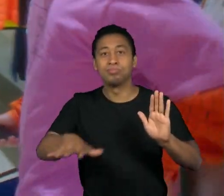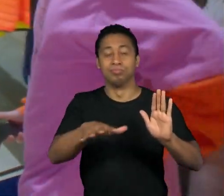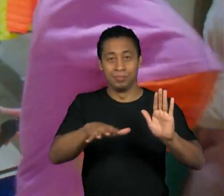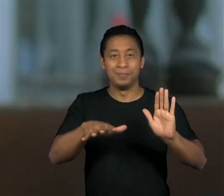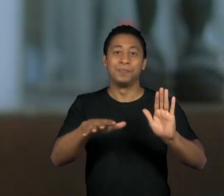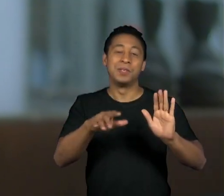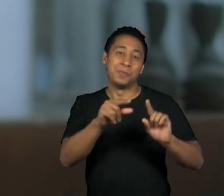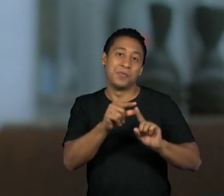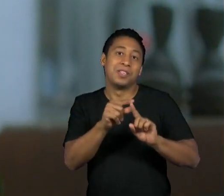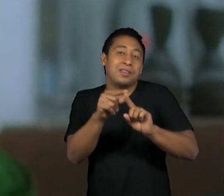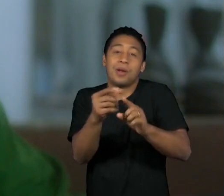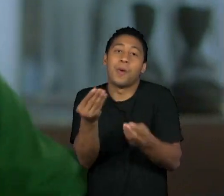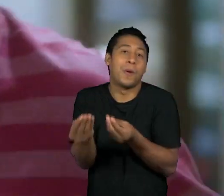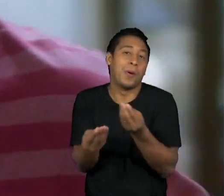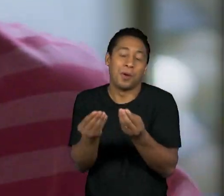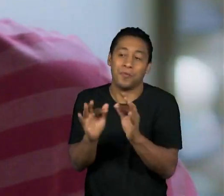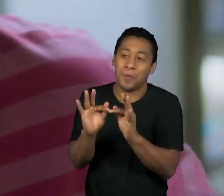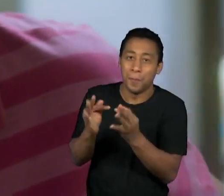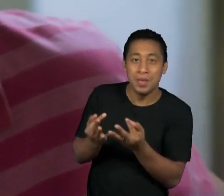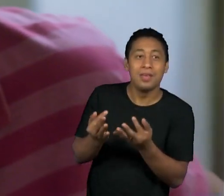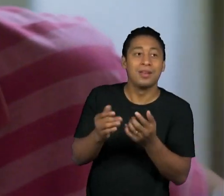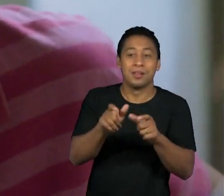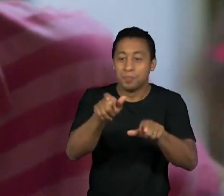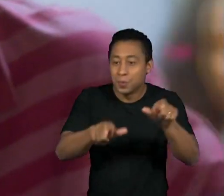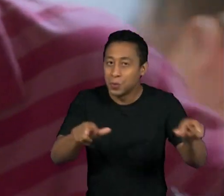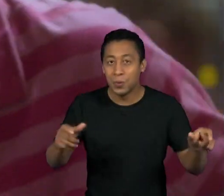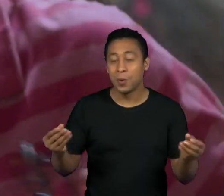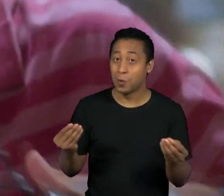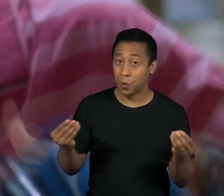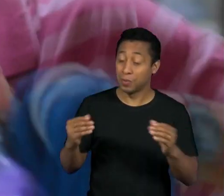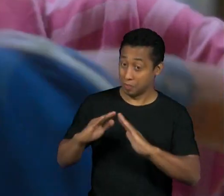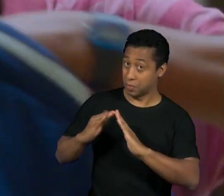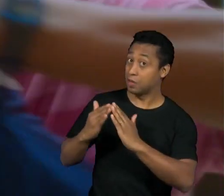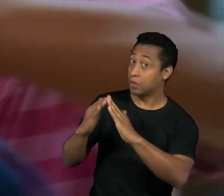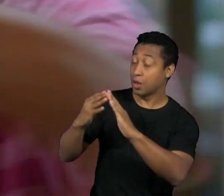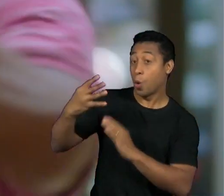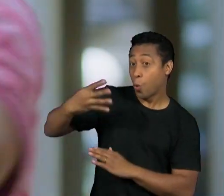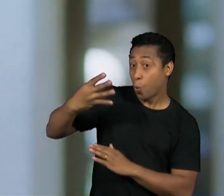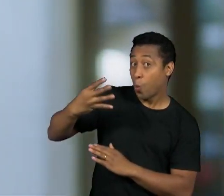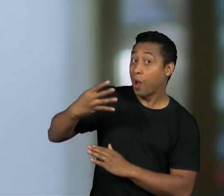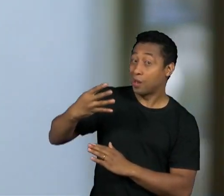aí da periferia de São Paulo, que é a quarta maior cidade do mundo.